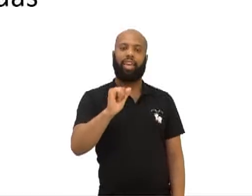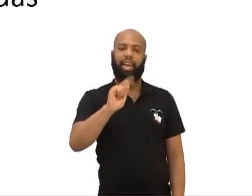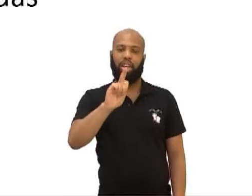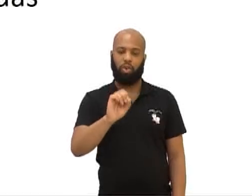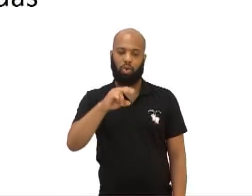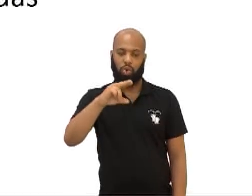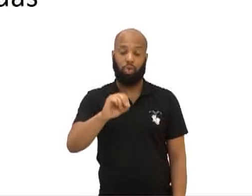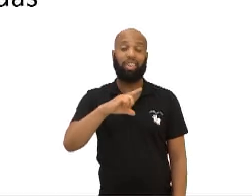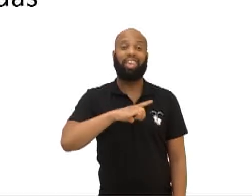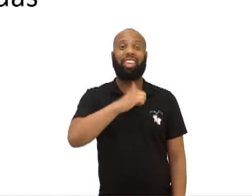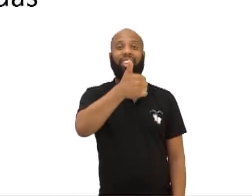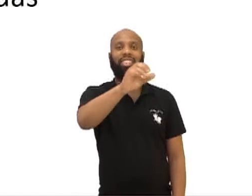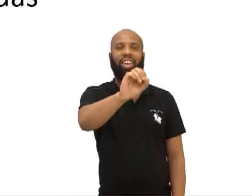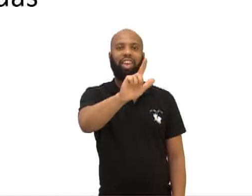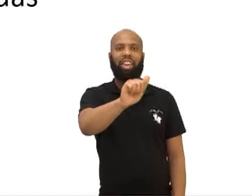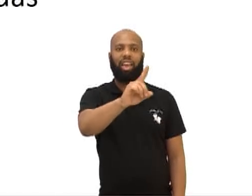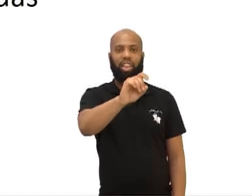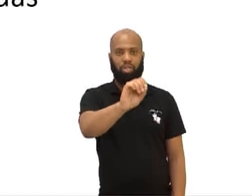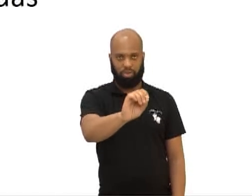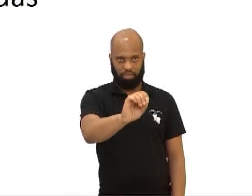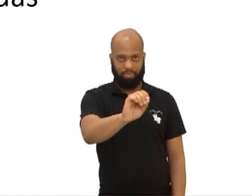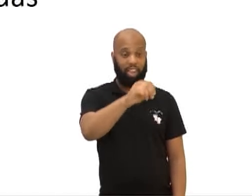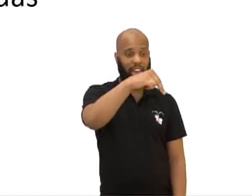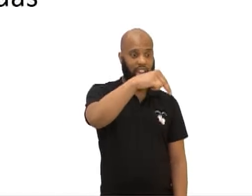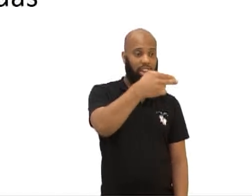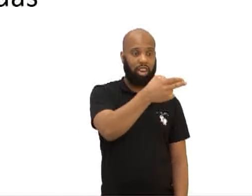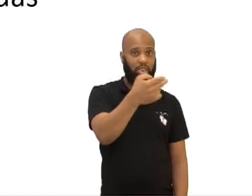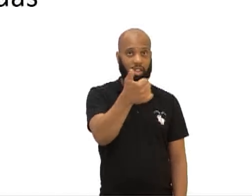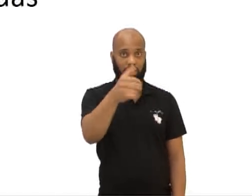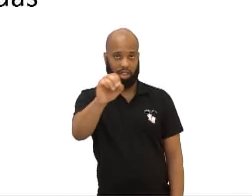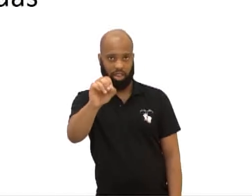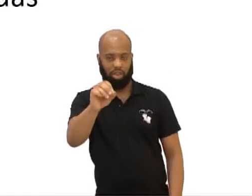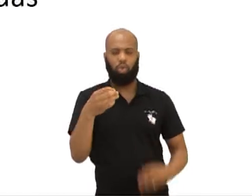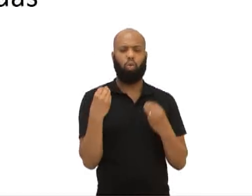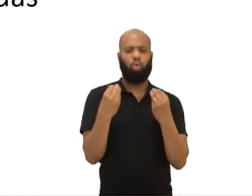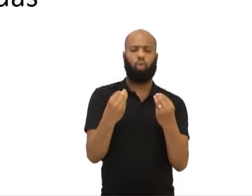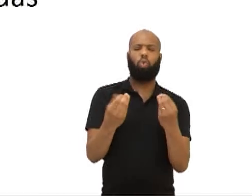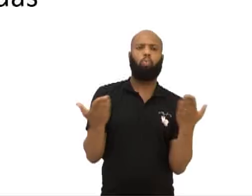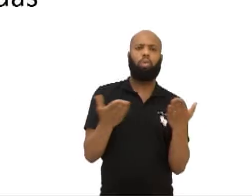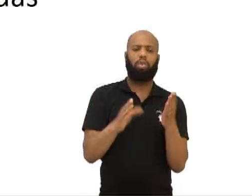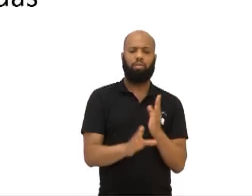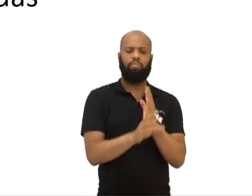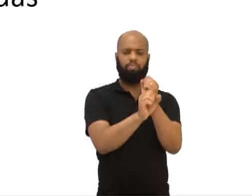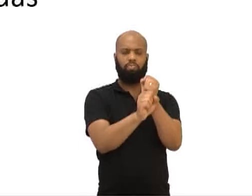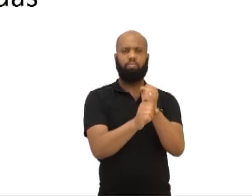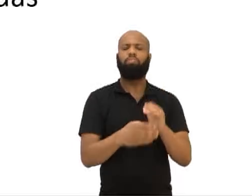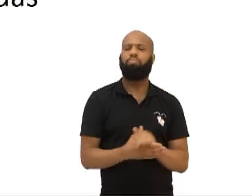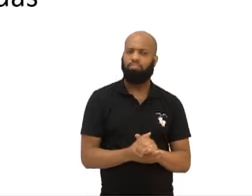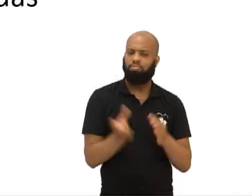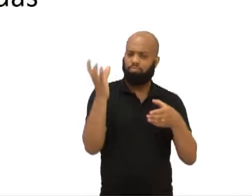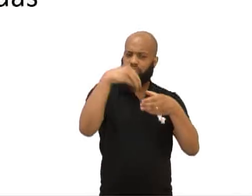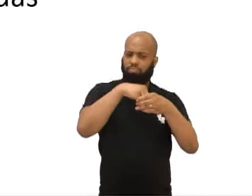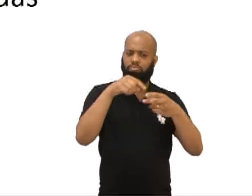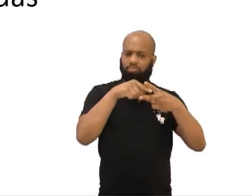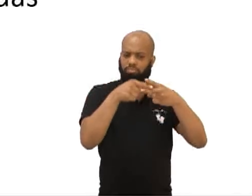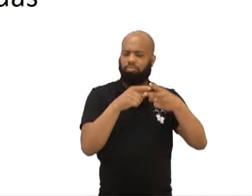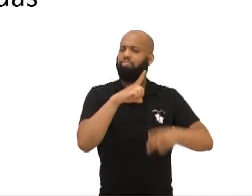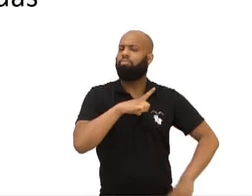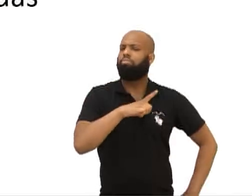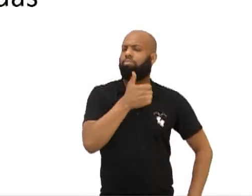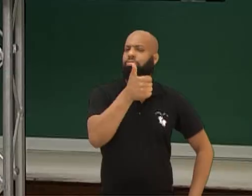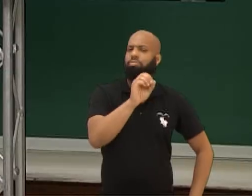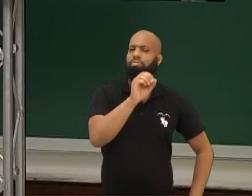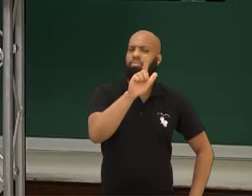lados. Então, o N é 10, tá? Então, como é que a gente calcula a soma das medidas dos ângulos internos? Bom, se tem 10